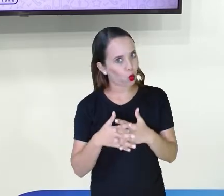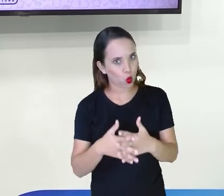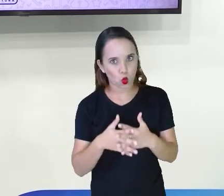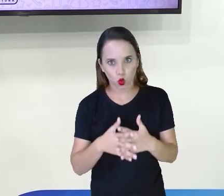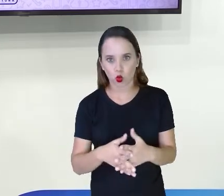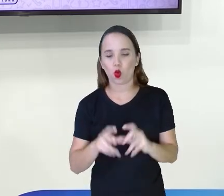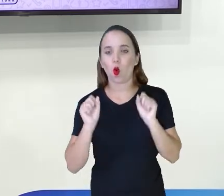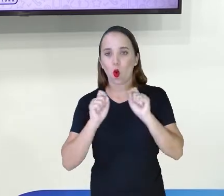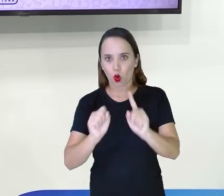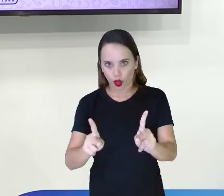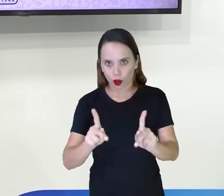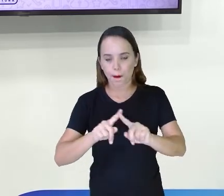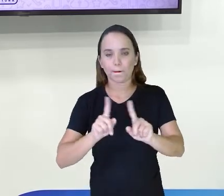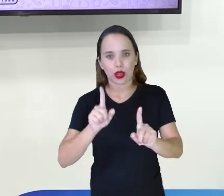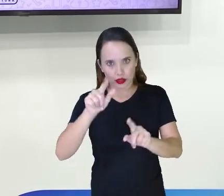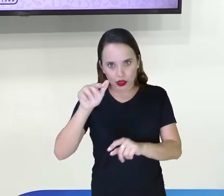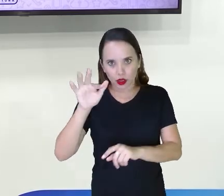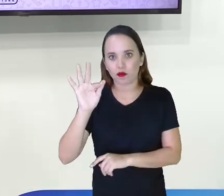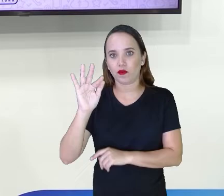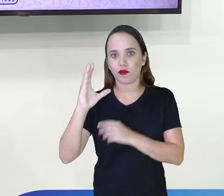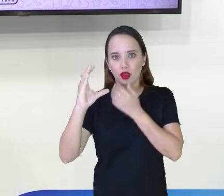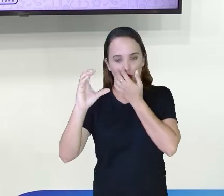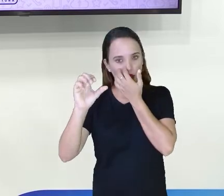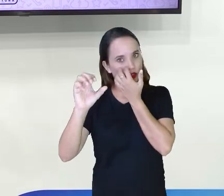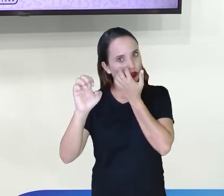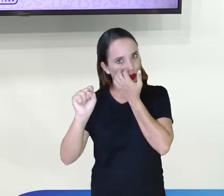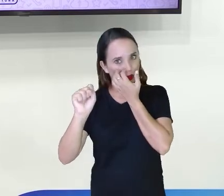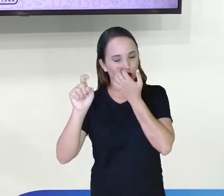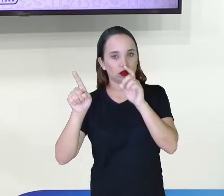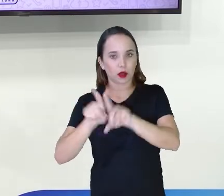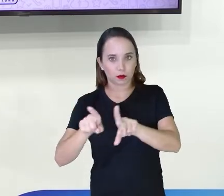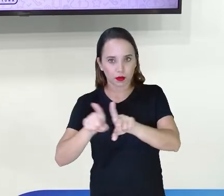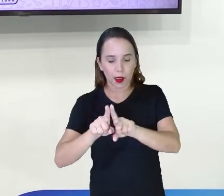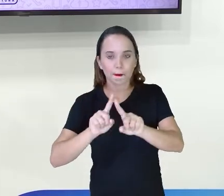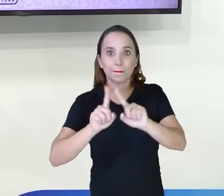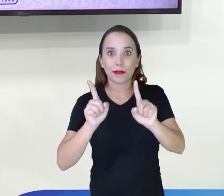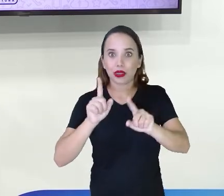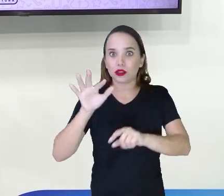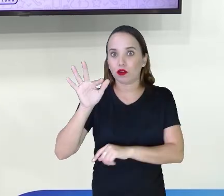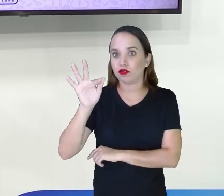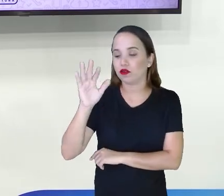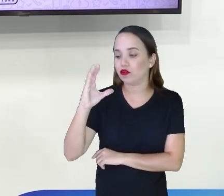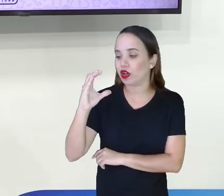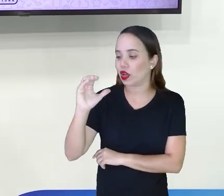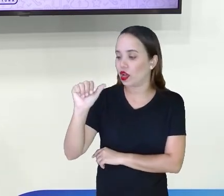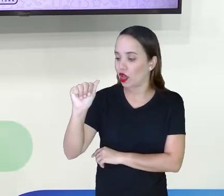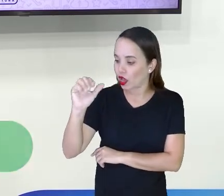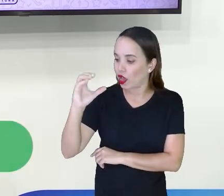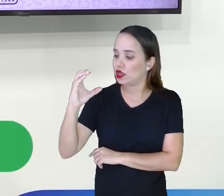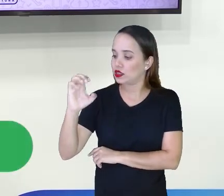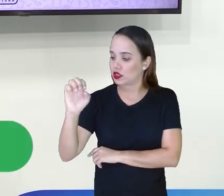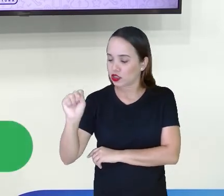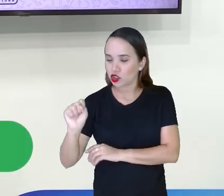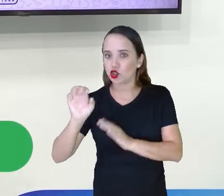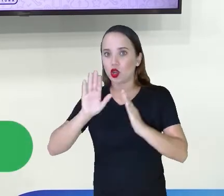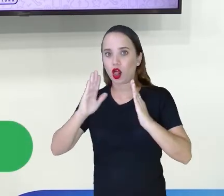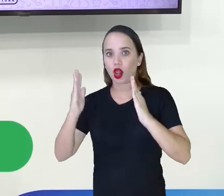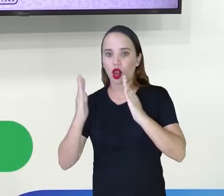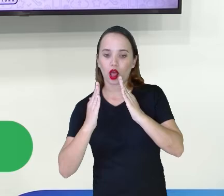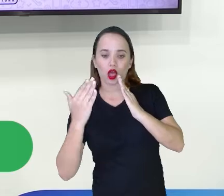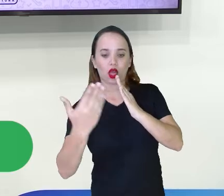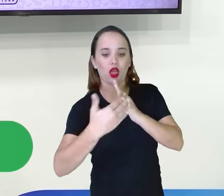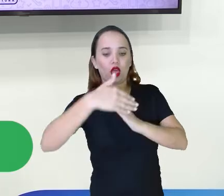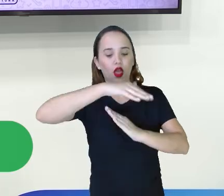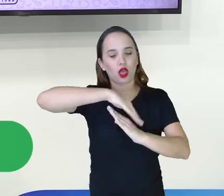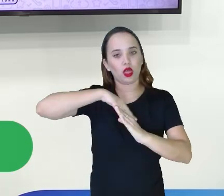também conta como face. Agora, as faces laterais da minha pirâmide sempre